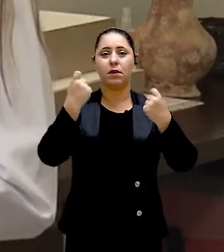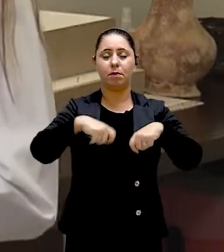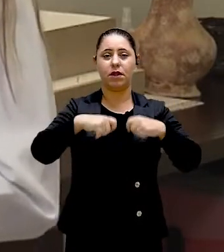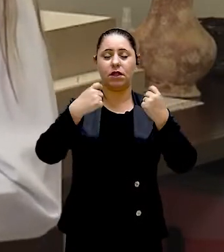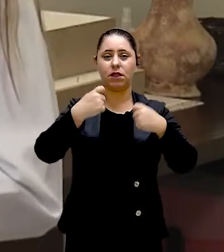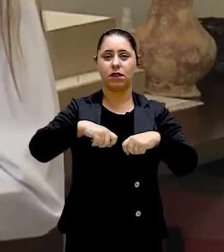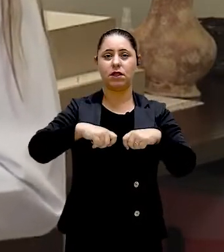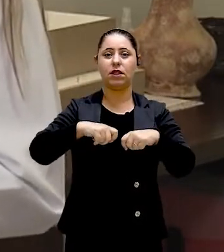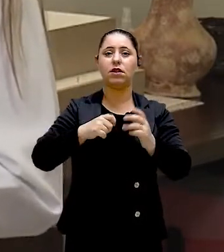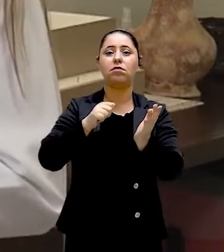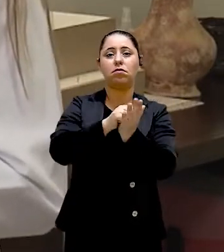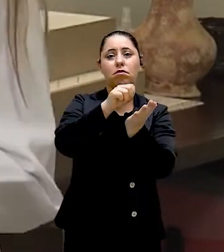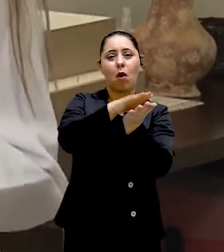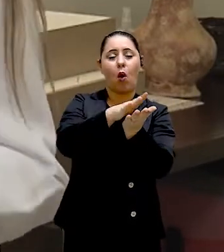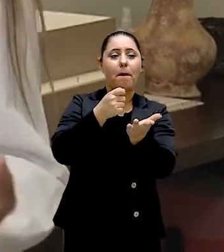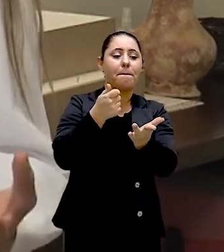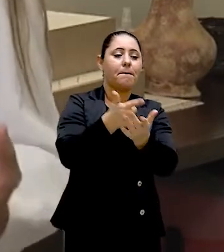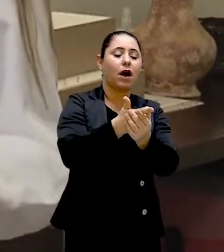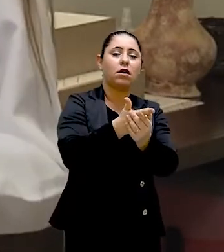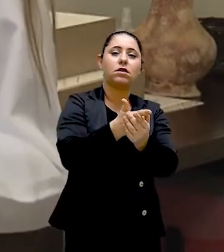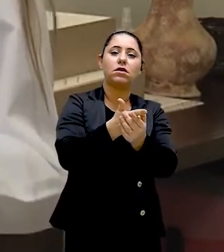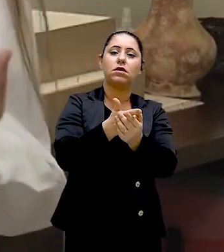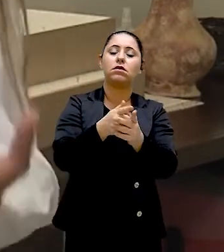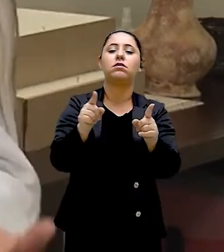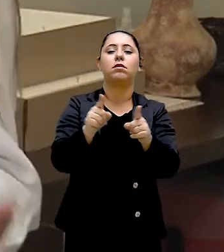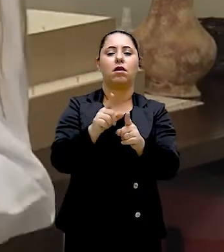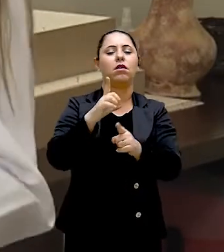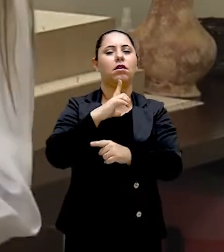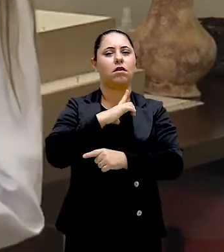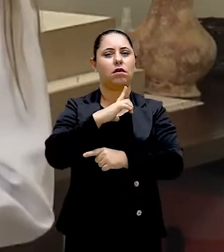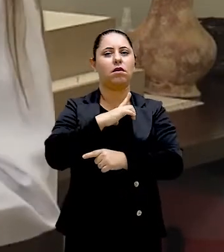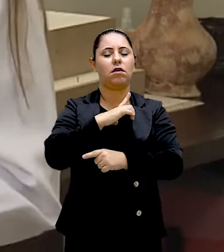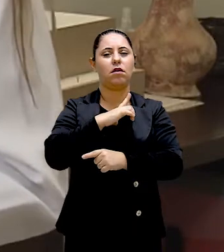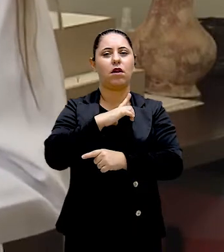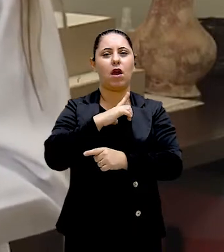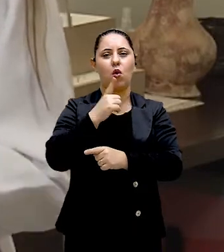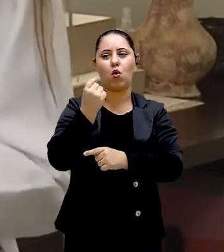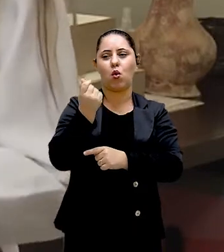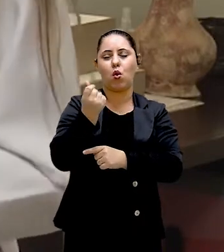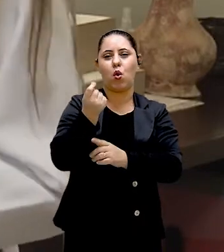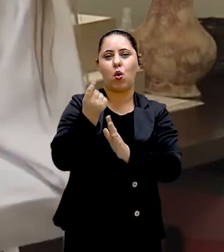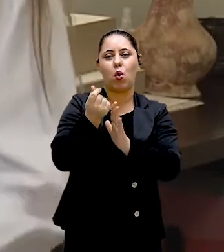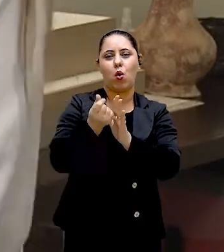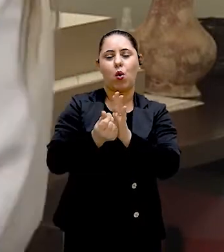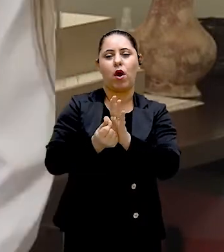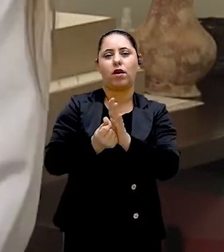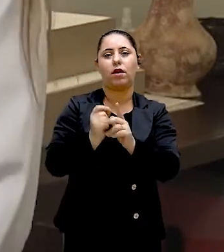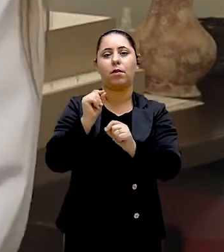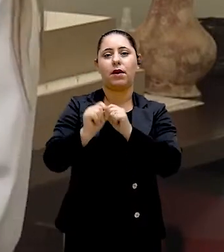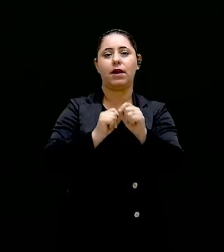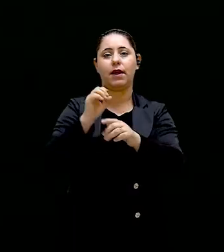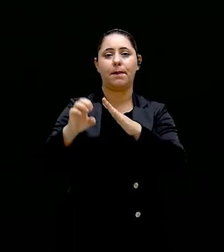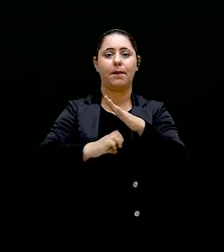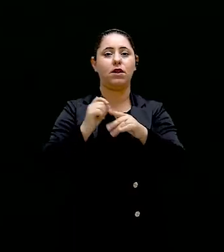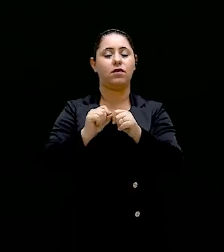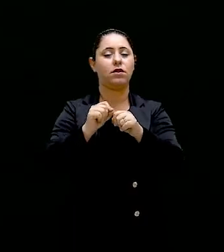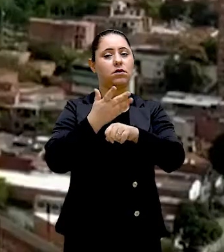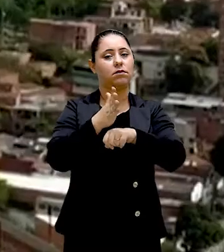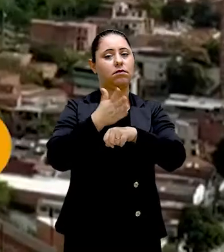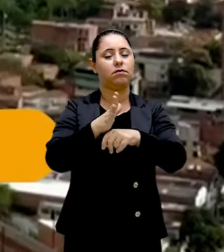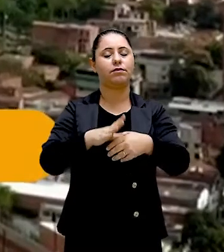né? Então, existe esse preço, esse custo aí para a empresa que está fazendo esses testes.